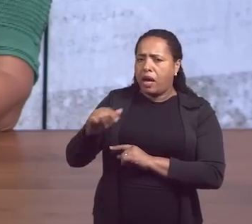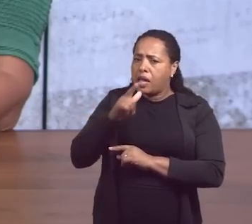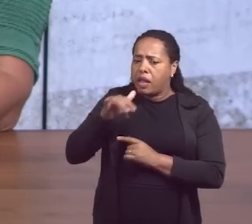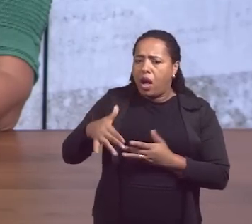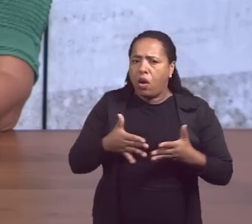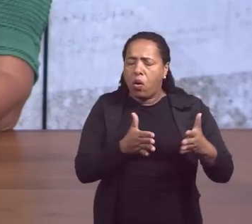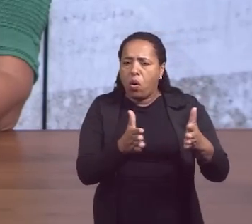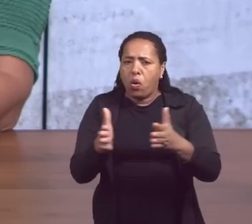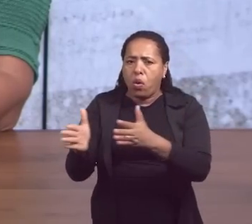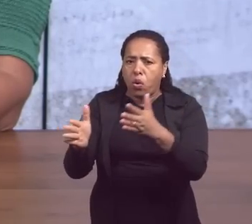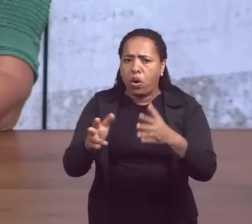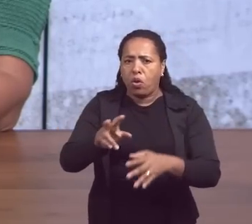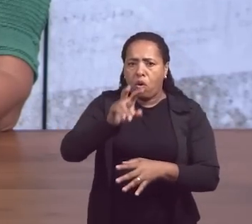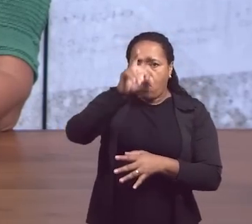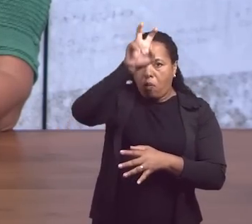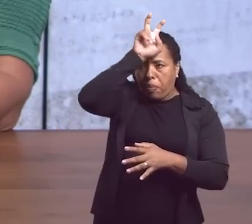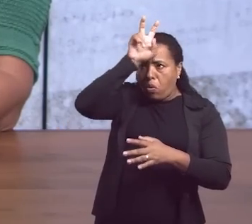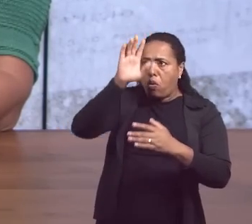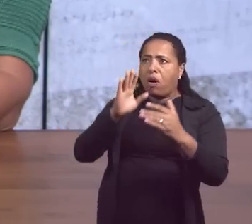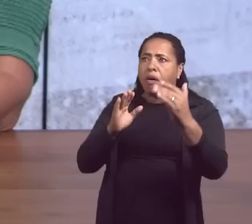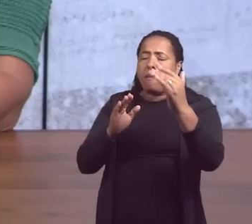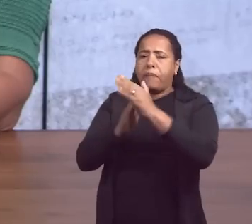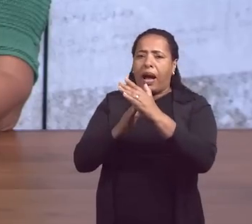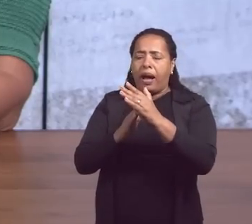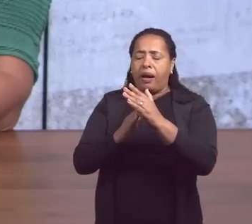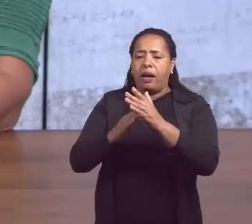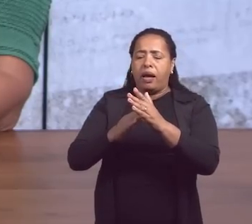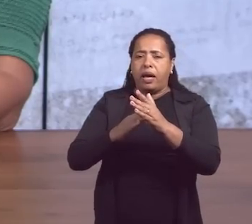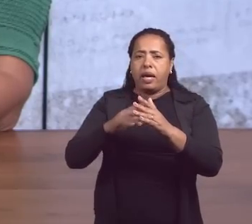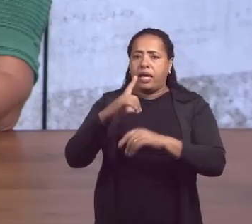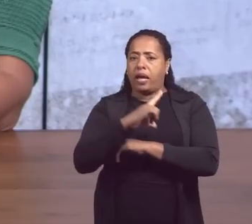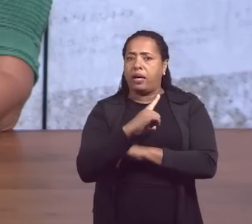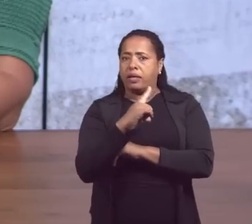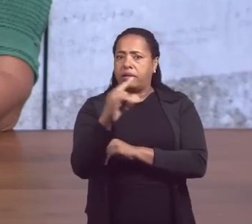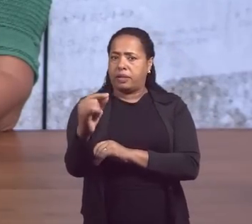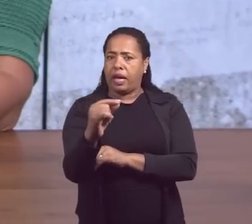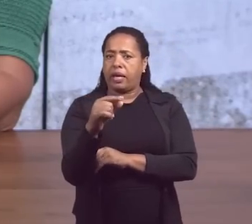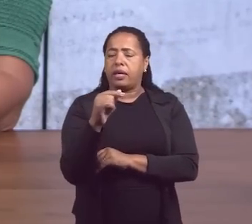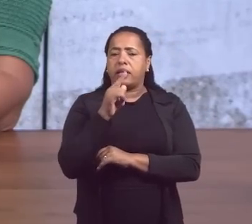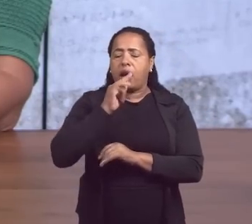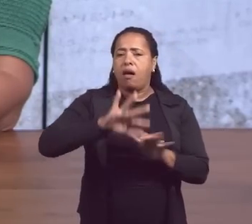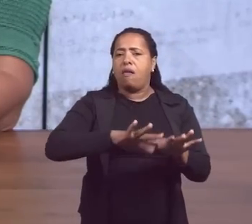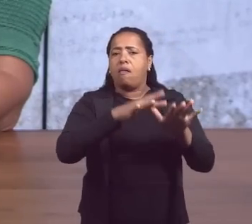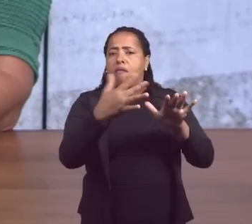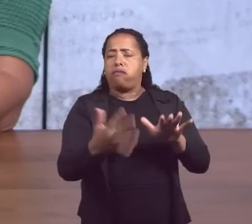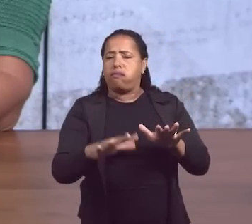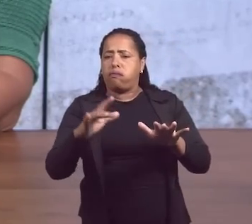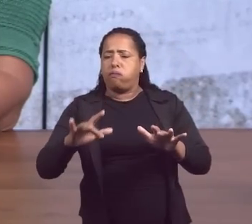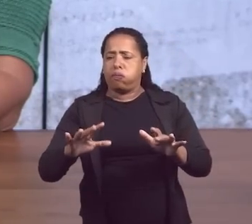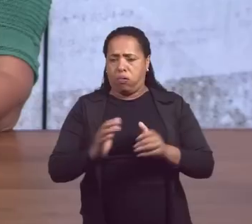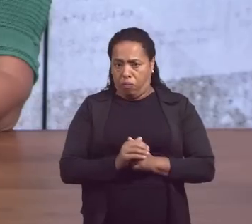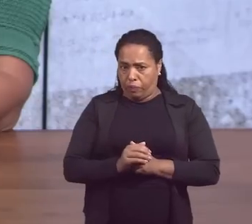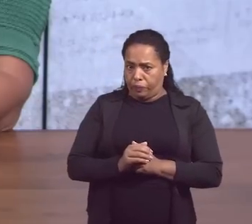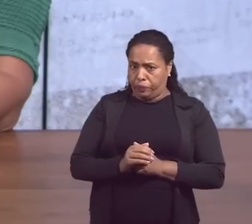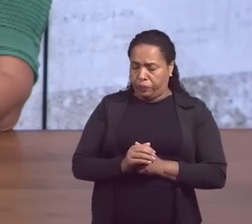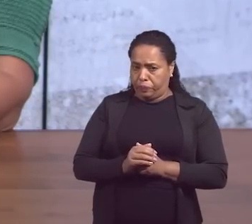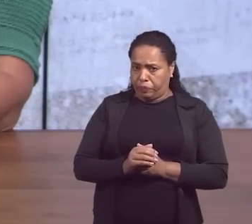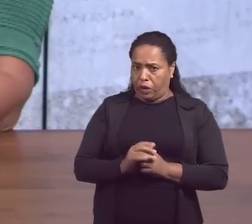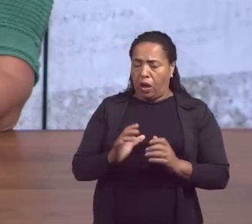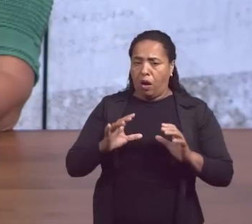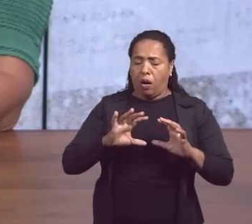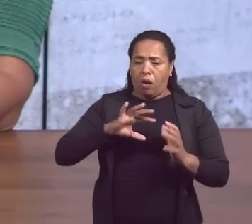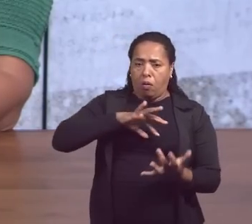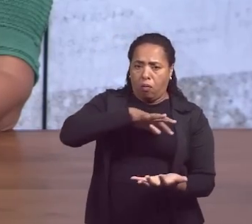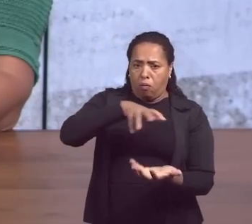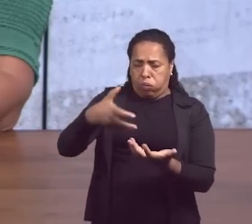e as suas saídas serão para a banda do mar. Acerca do termo do ocidente, o mar grande vos